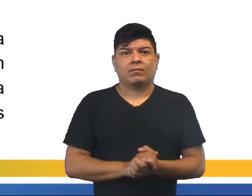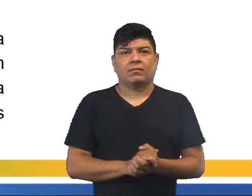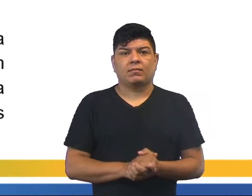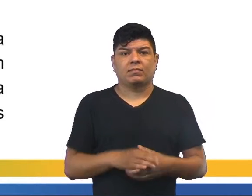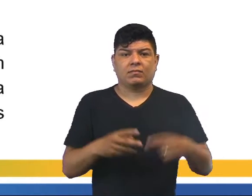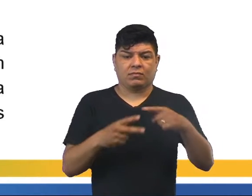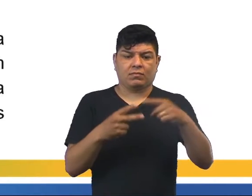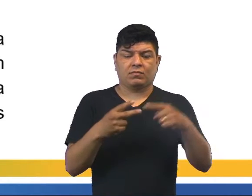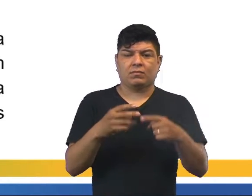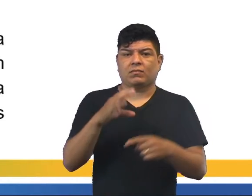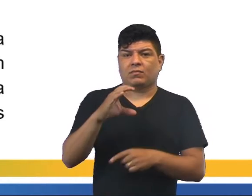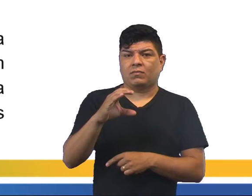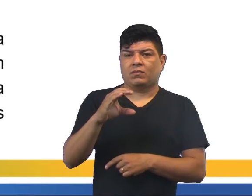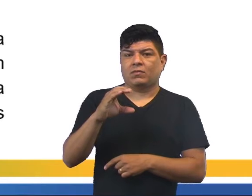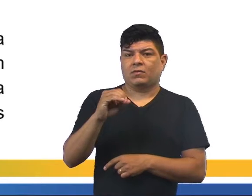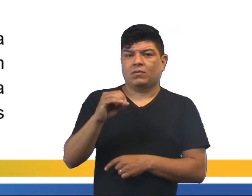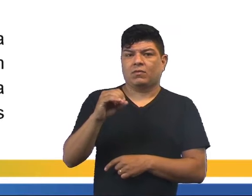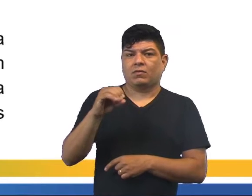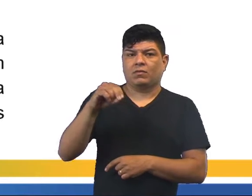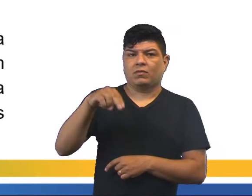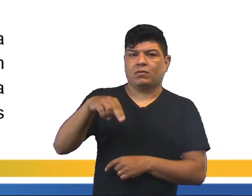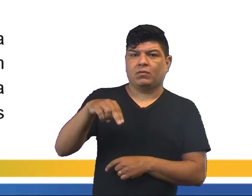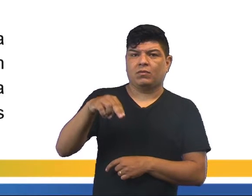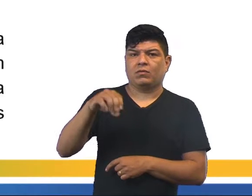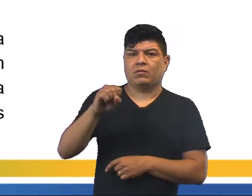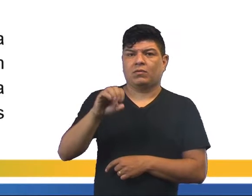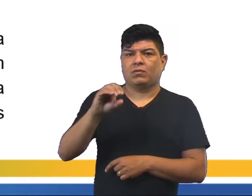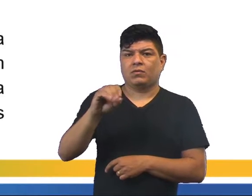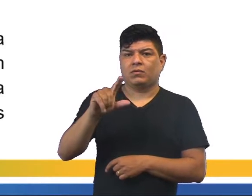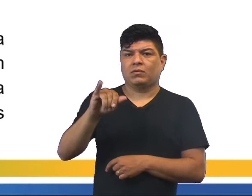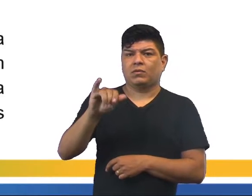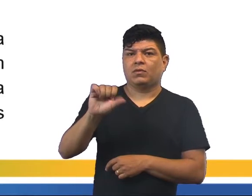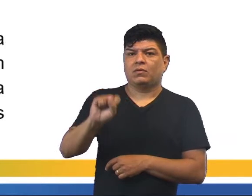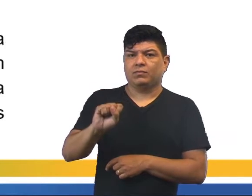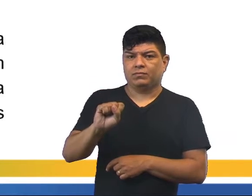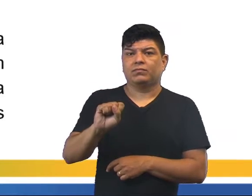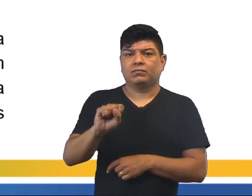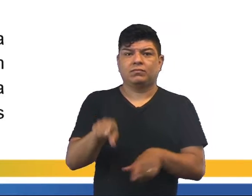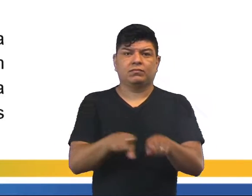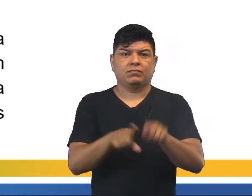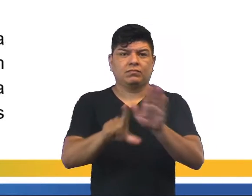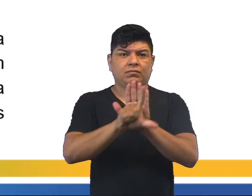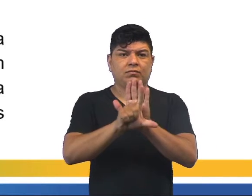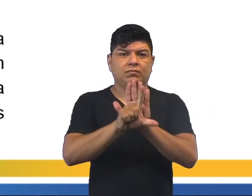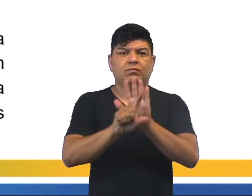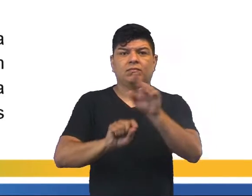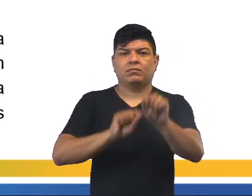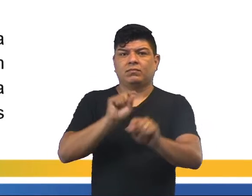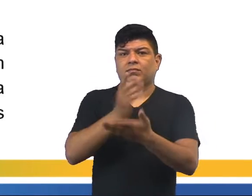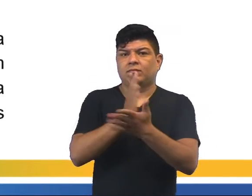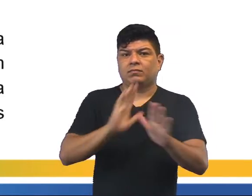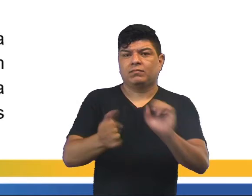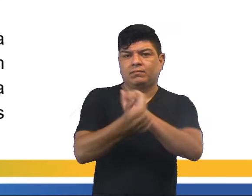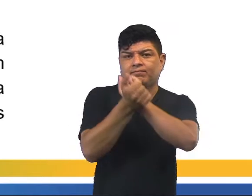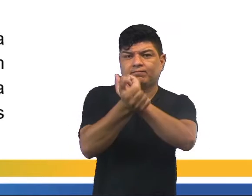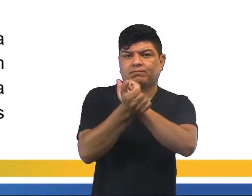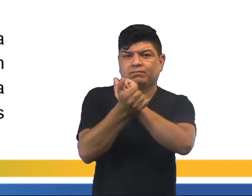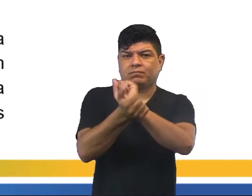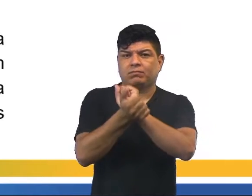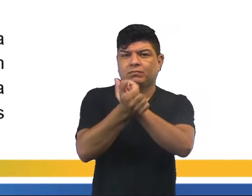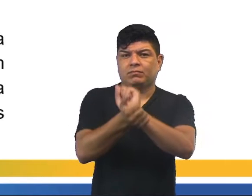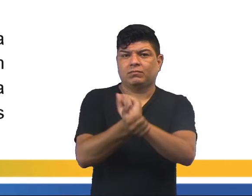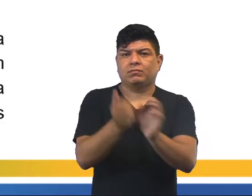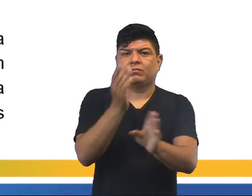Dois consoles, né, eram eleitos, né, um patrício e um plebeu. E essa lei também ela acaba com a escravidão